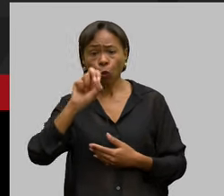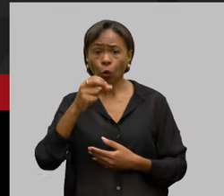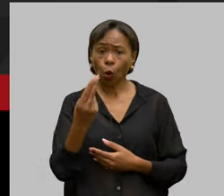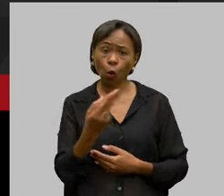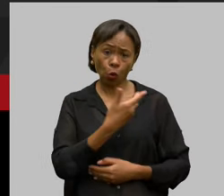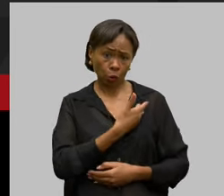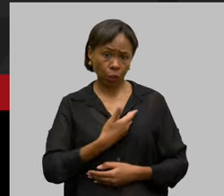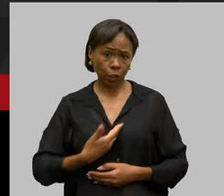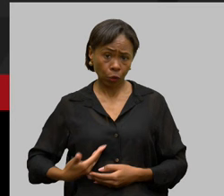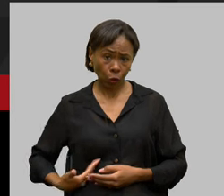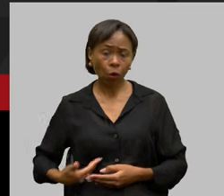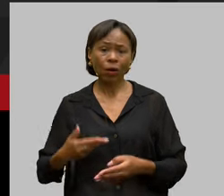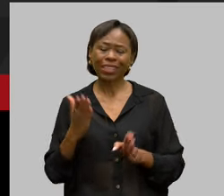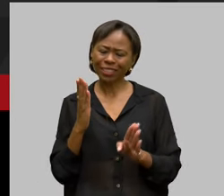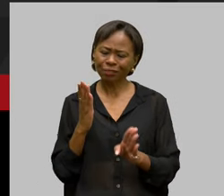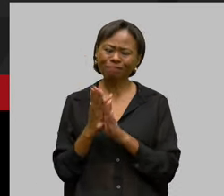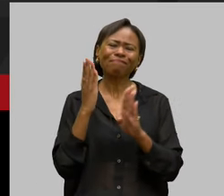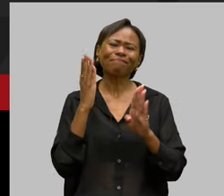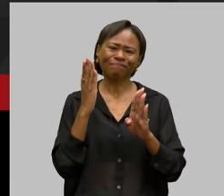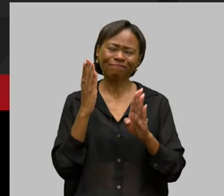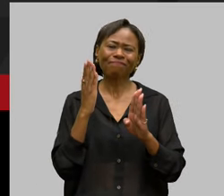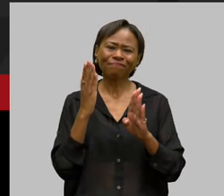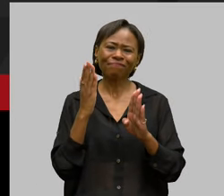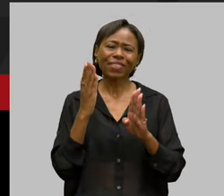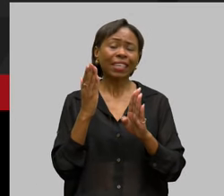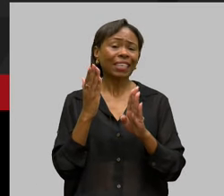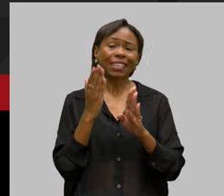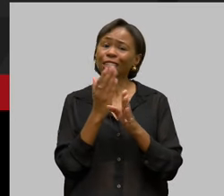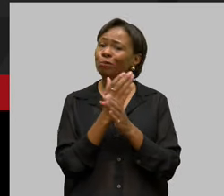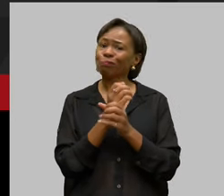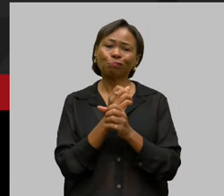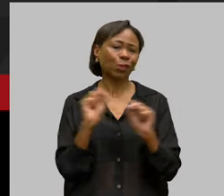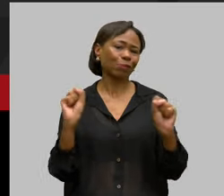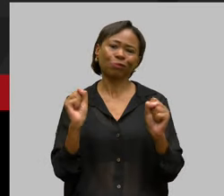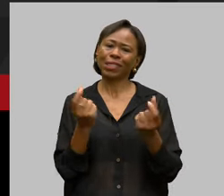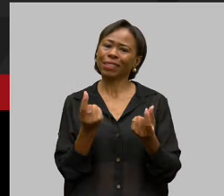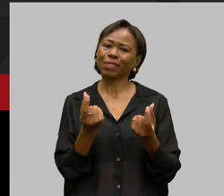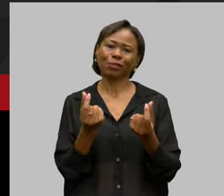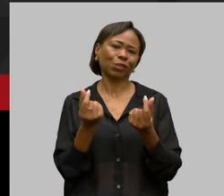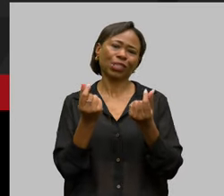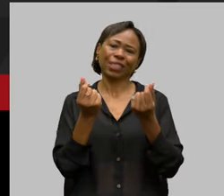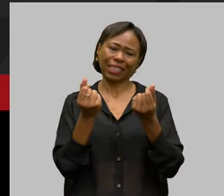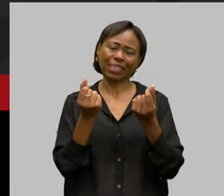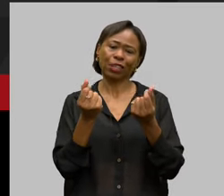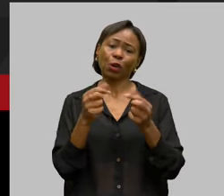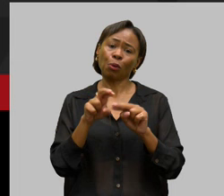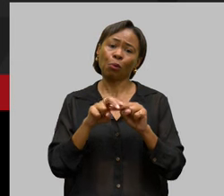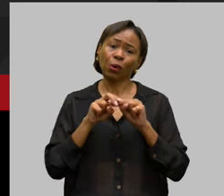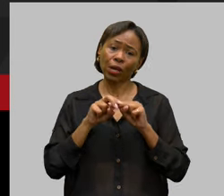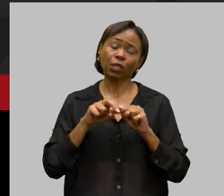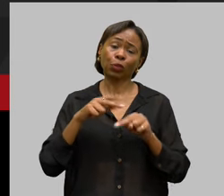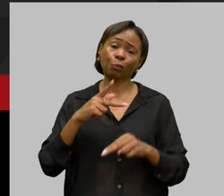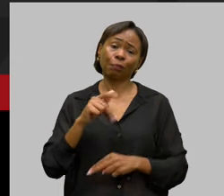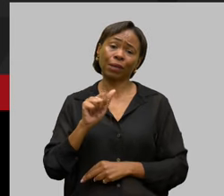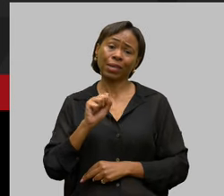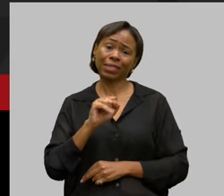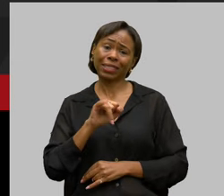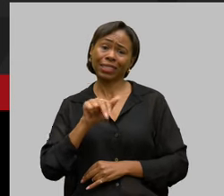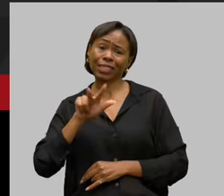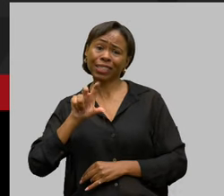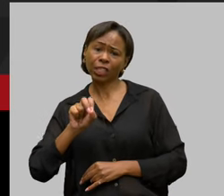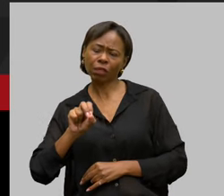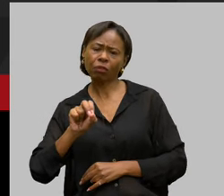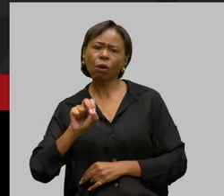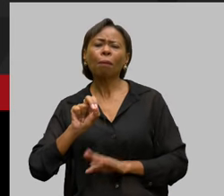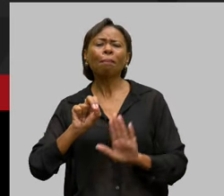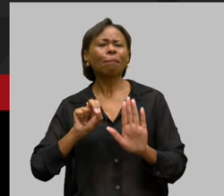o diagnóstico que se encontra né uma incapacidade financeira frente ao seu passivo e muito do que se diz é Poxa mas de onde